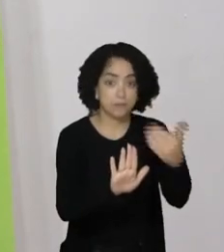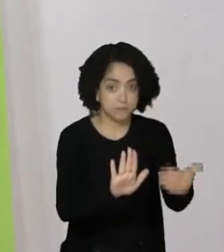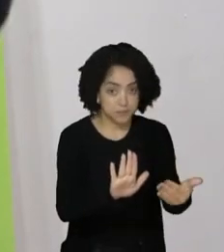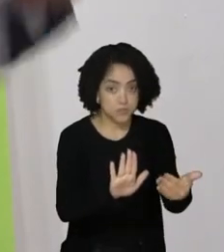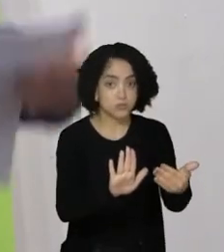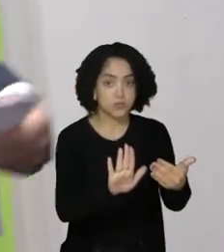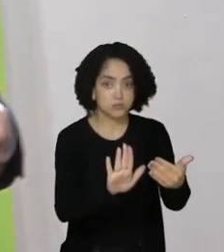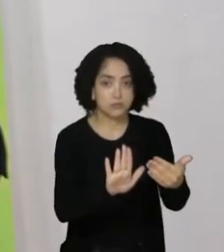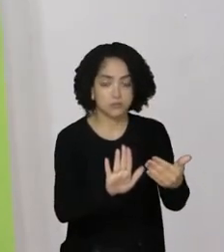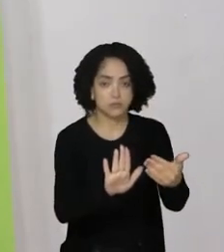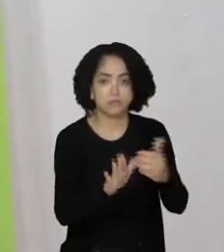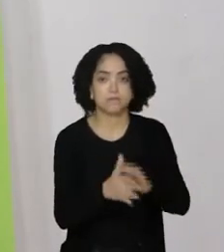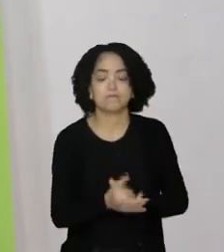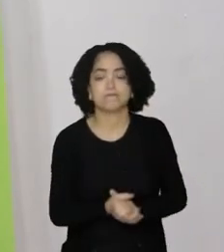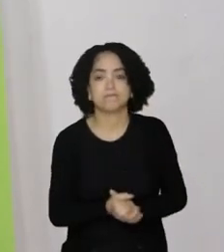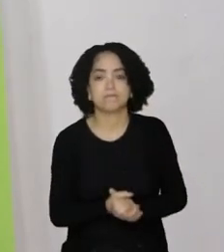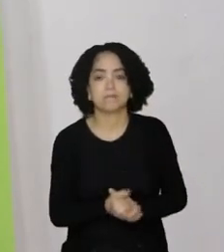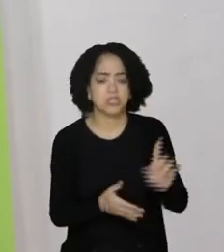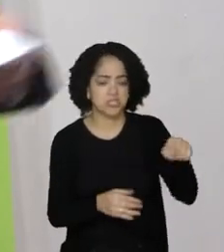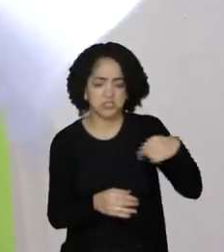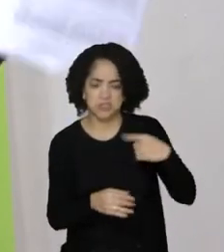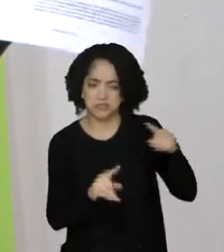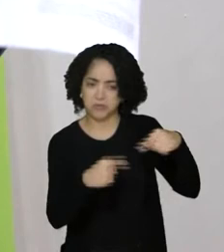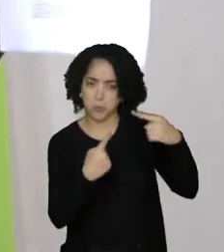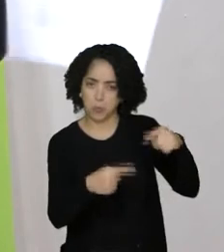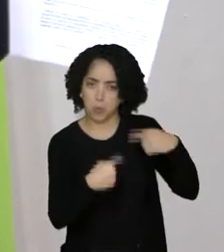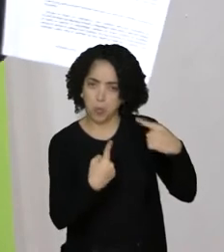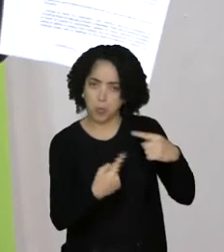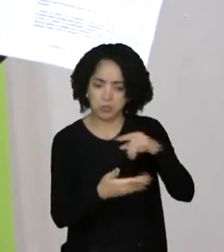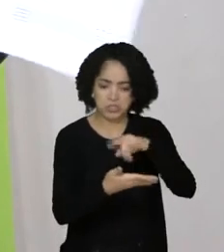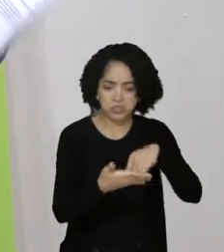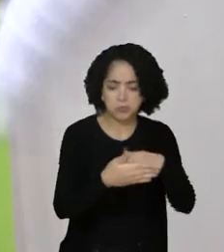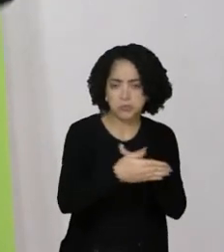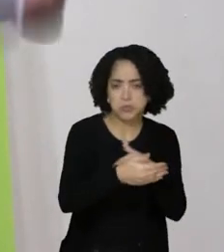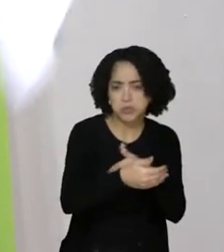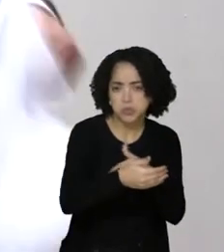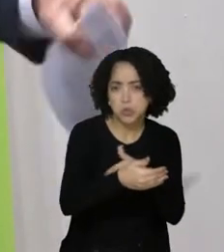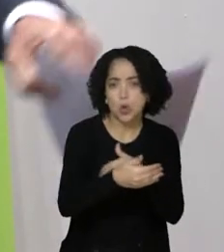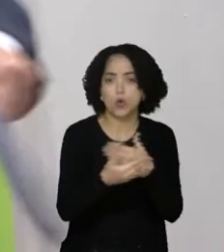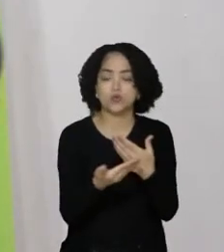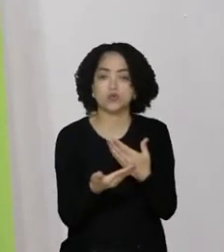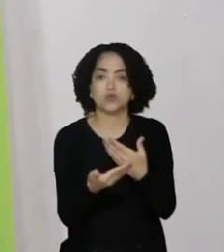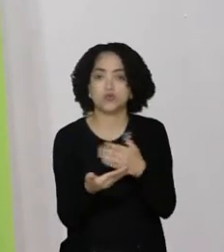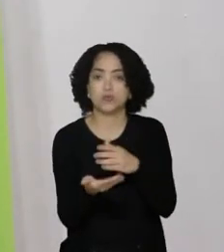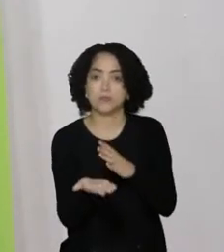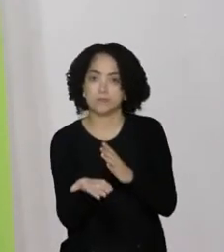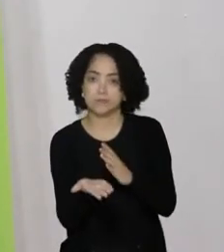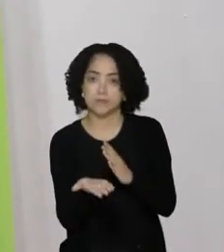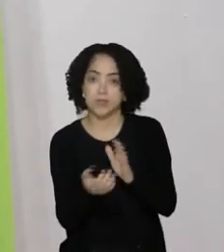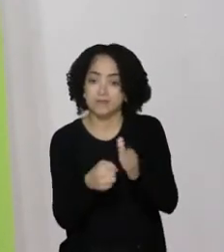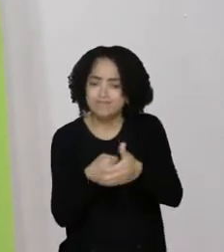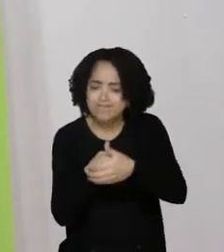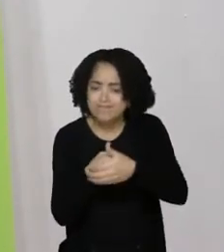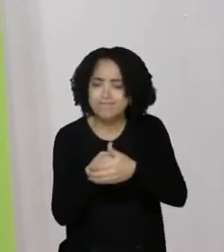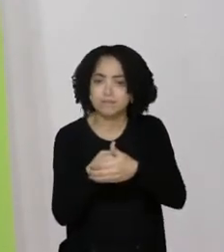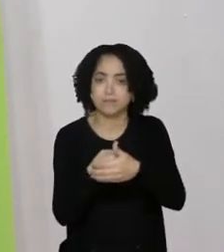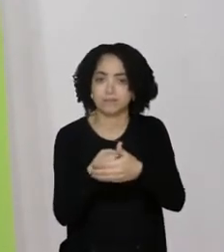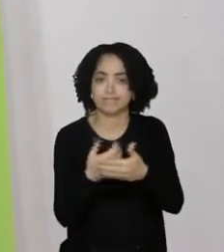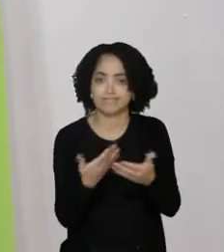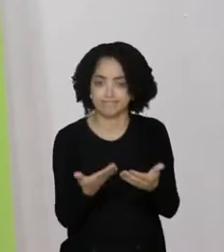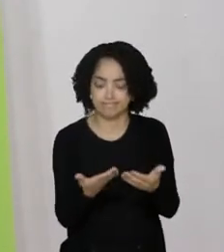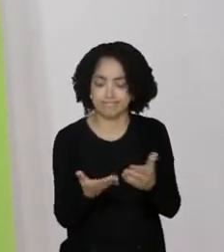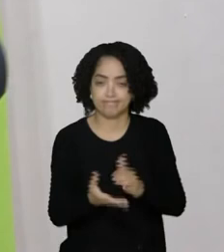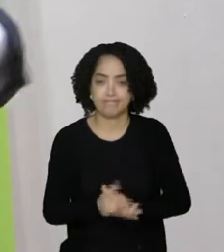internet que eu mando não adianta vir me ameaçar já que isso aqui é documento sigiloso que é sigiloso é sacanagem que vocês fazem com o dinheiro contribuinte